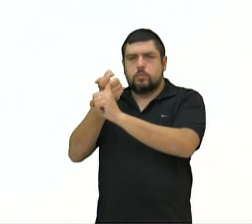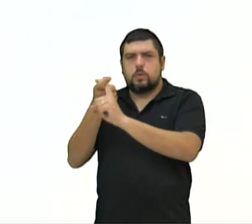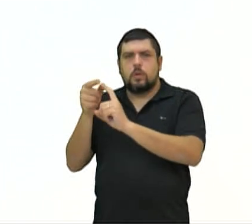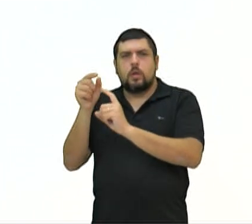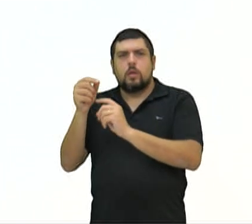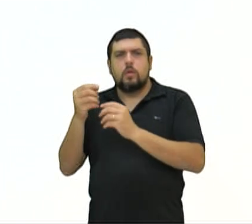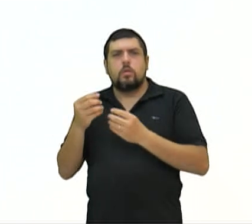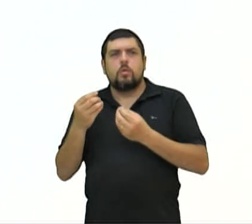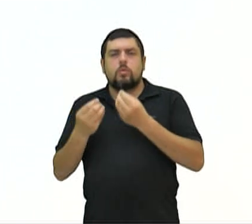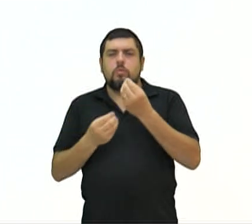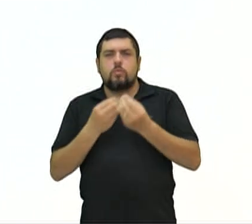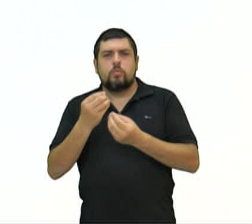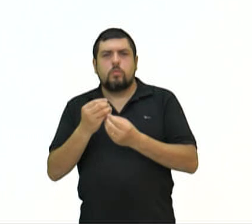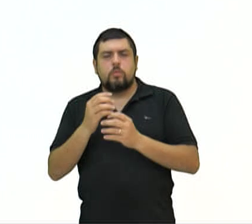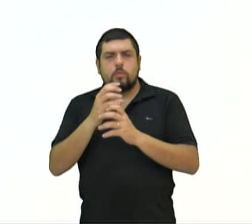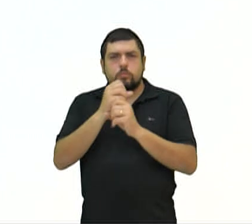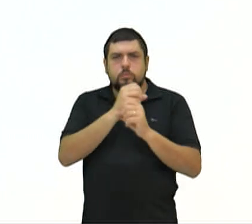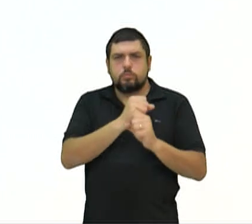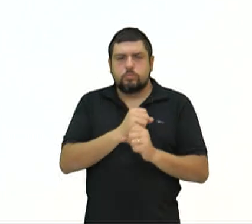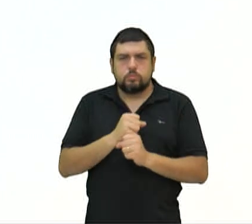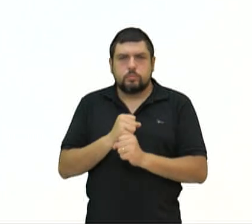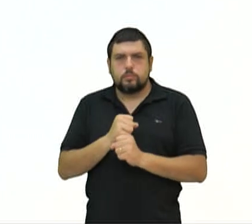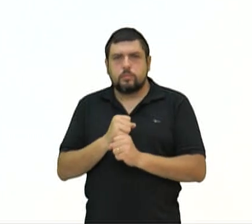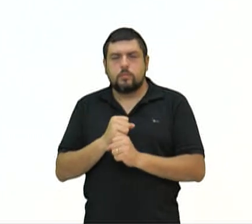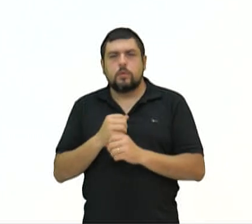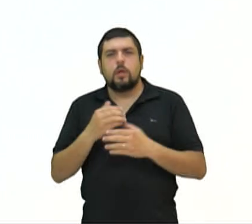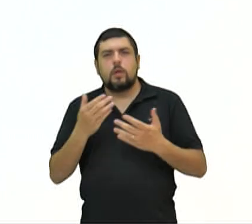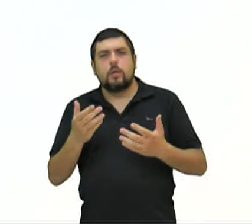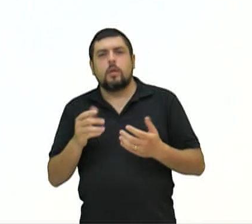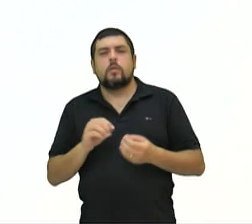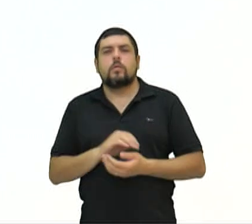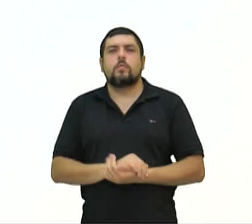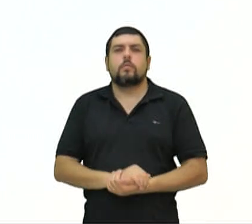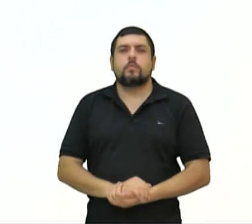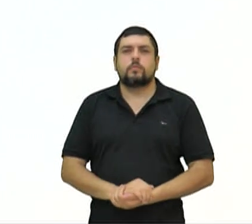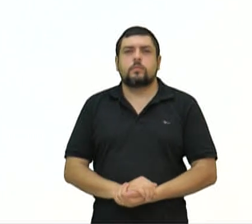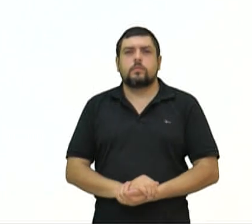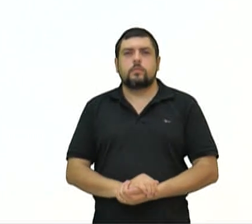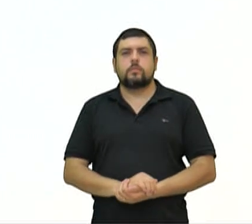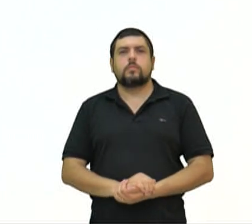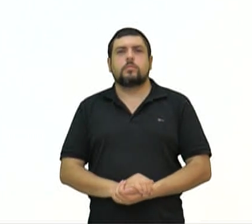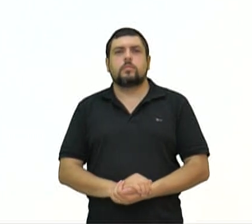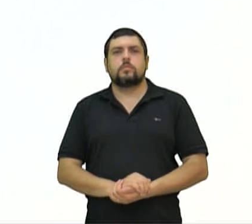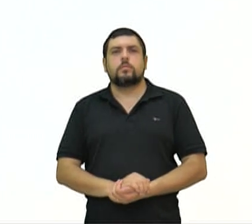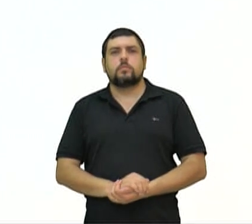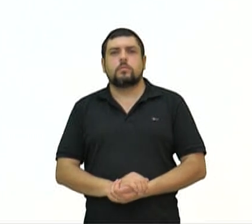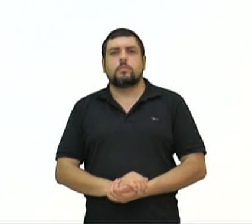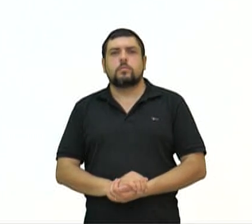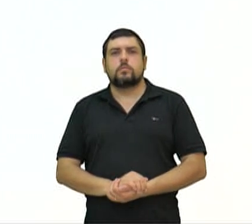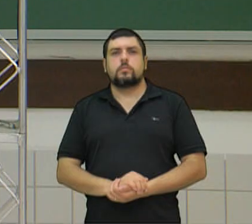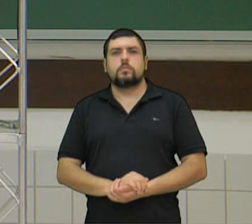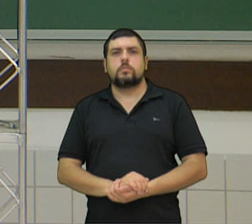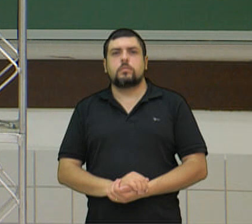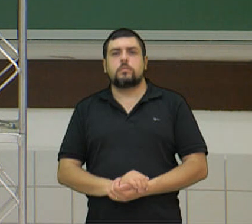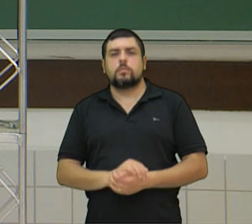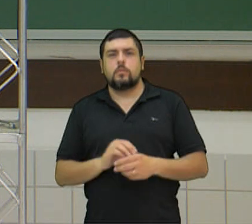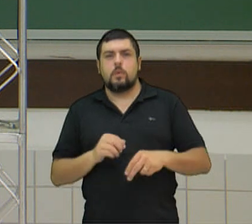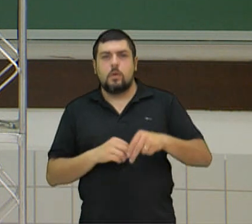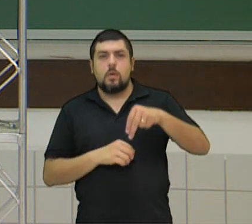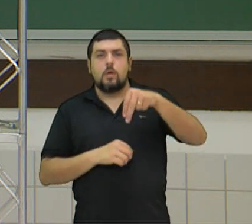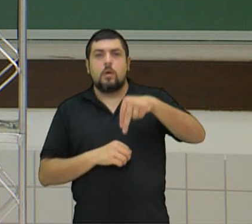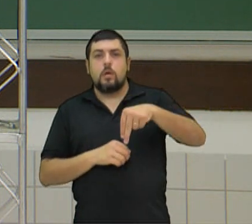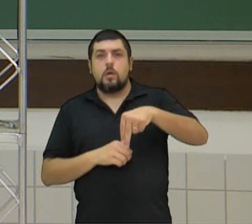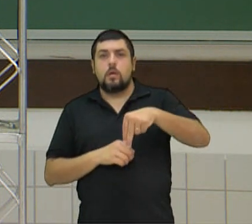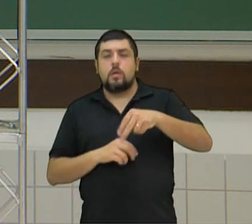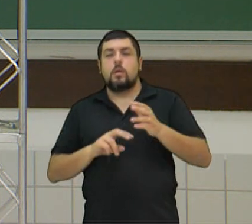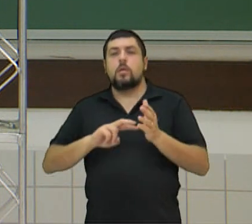polia exponencial, nós temos essa aqui. Coloco o valor os valores, né, que seria o peso, e o N, que representa o número de polia, que